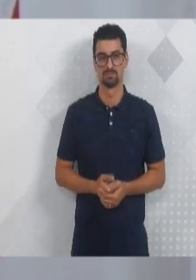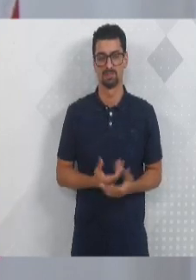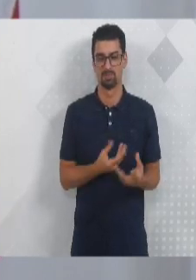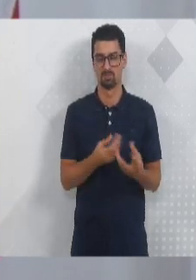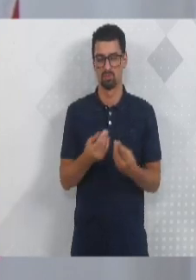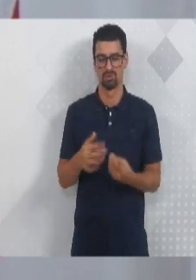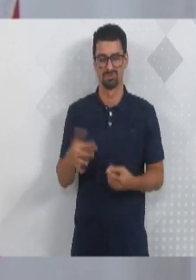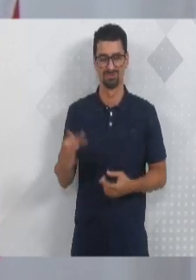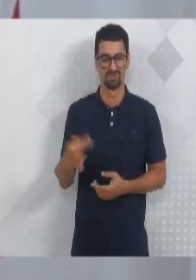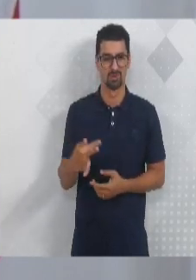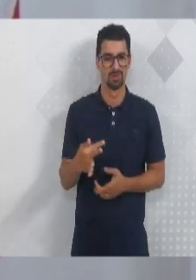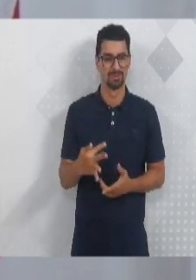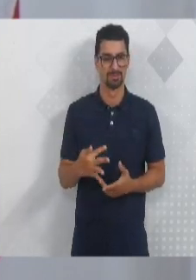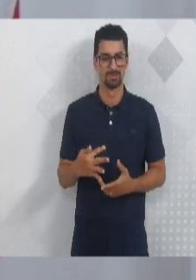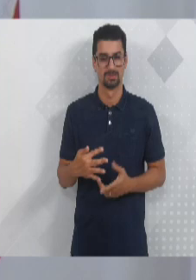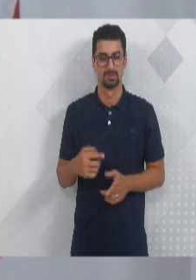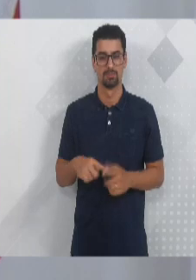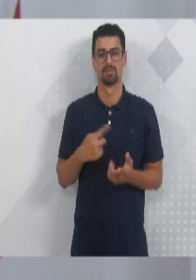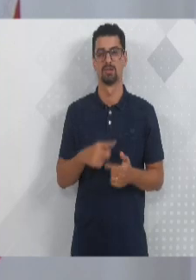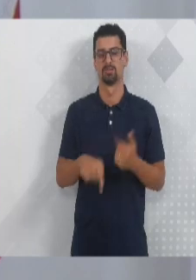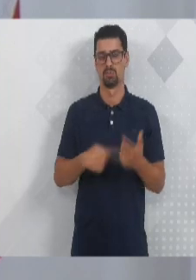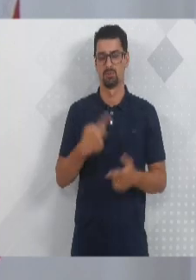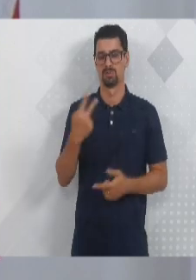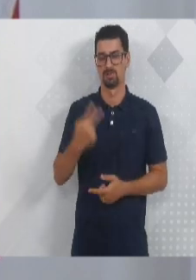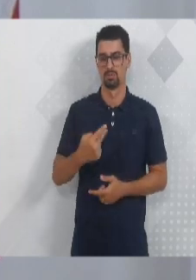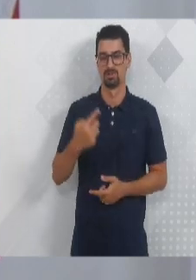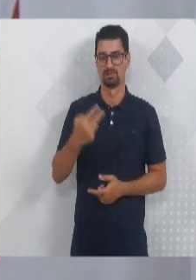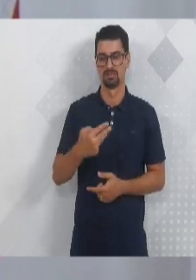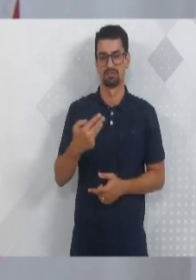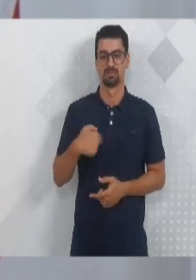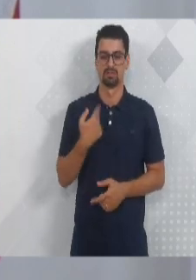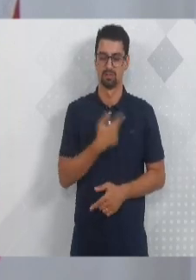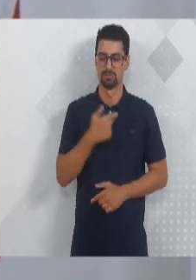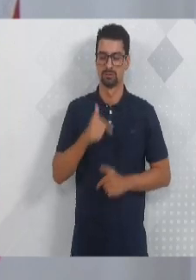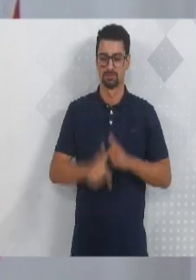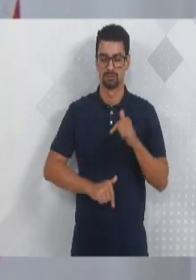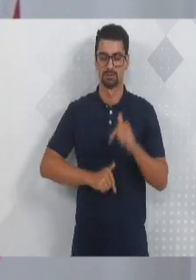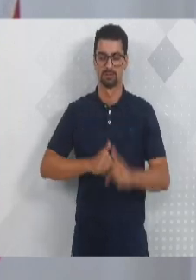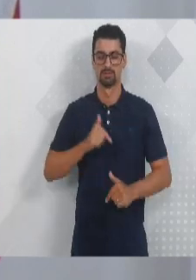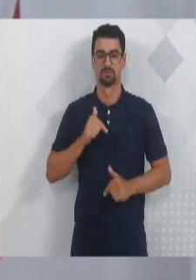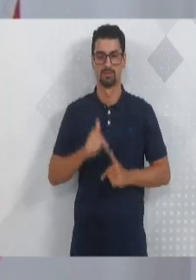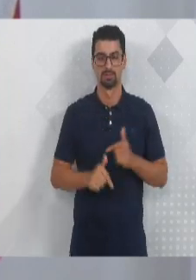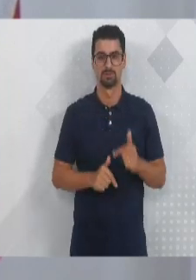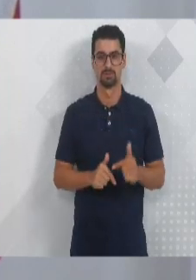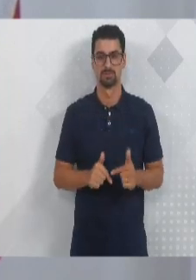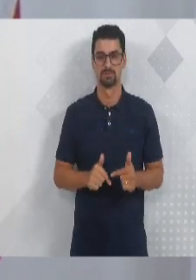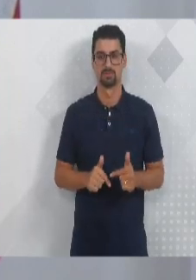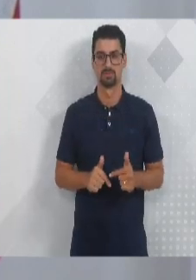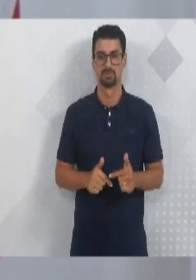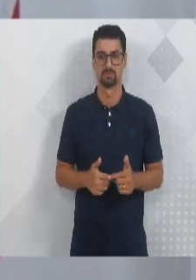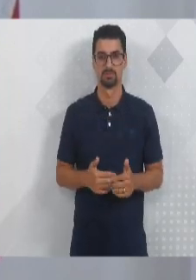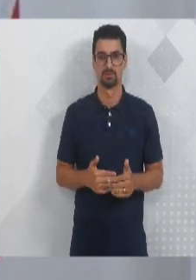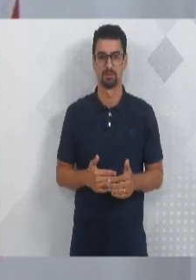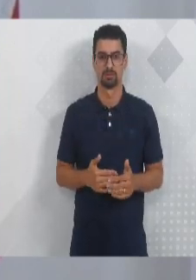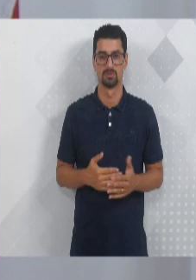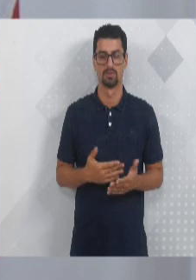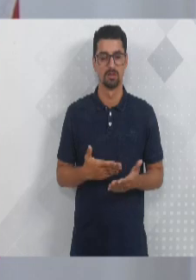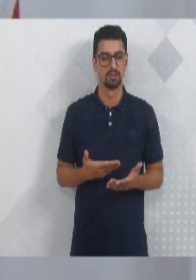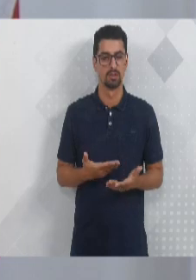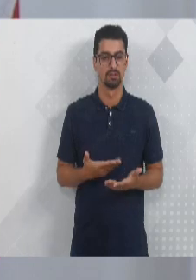doído mas depois veio a segunda veio a terceira nós fomos trabalhando e a situação foi foi de